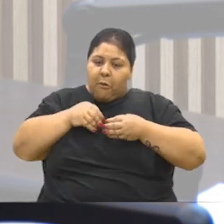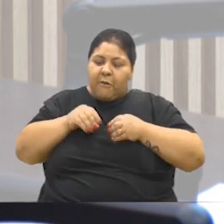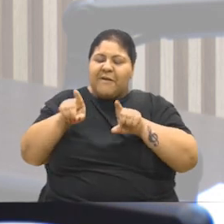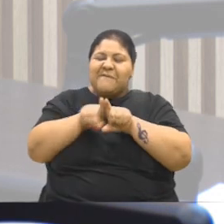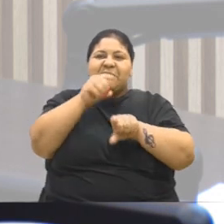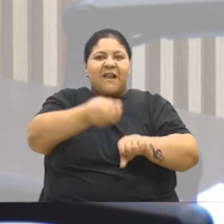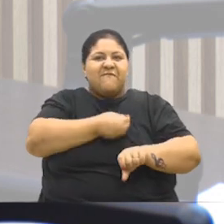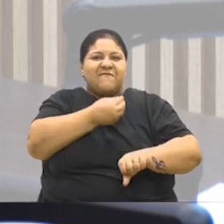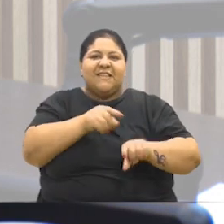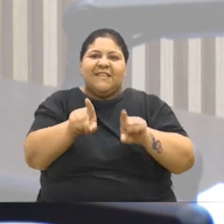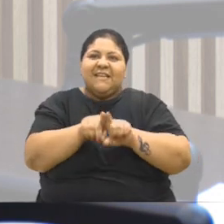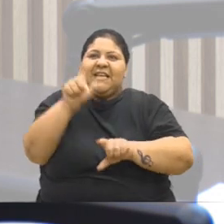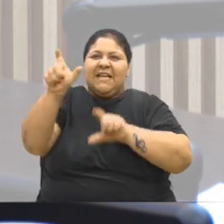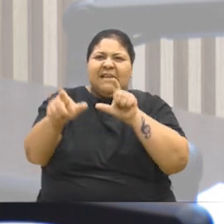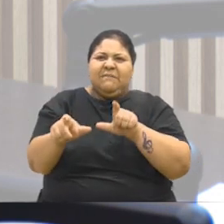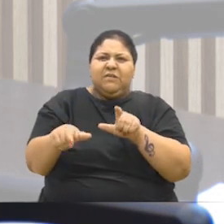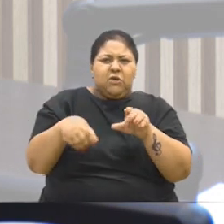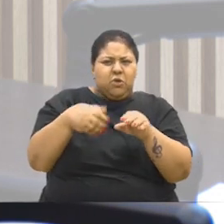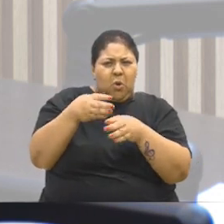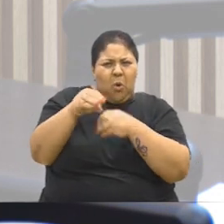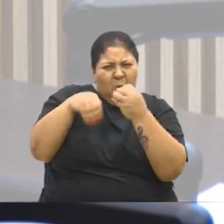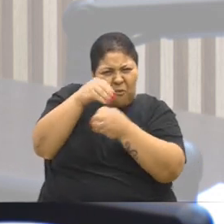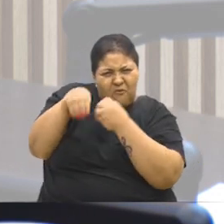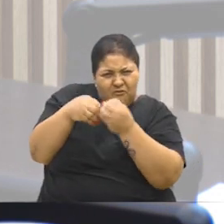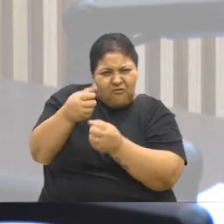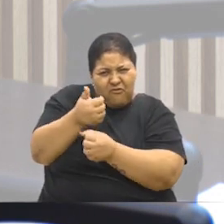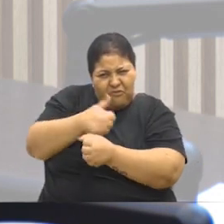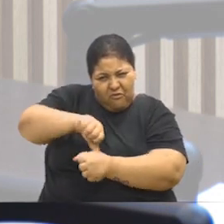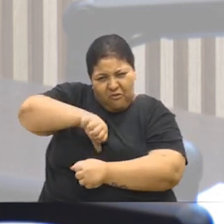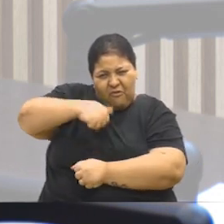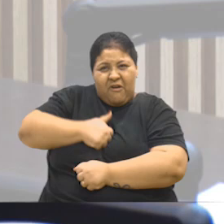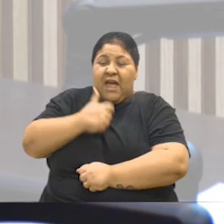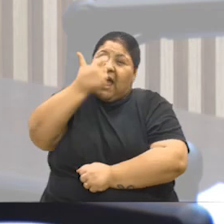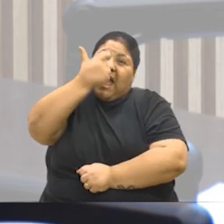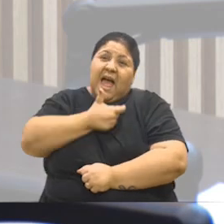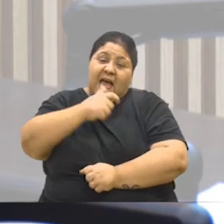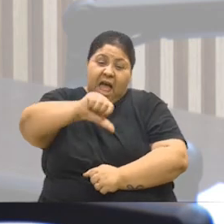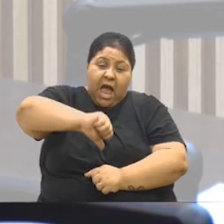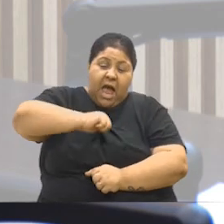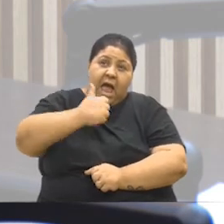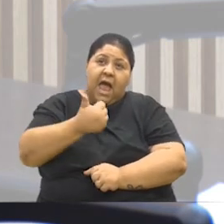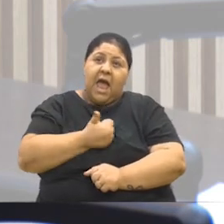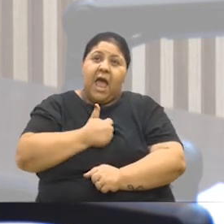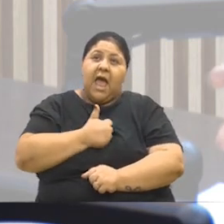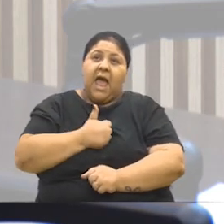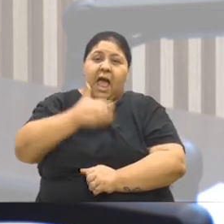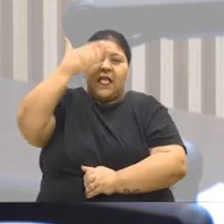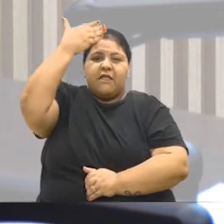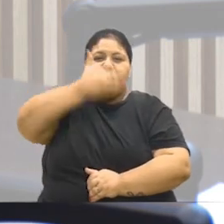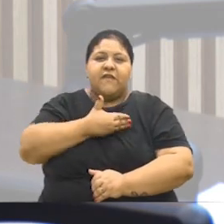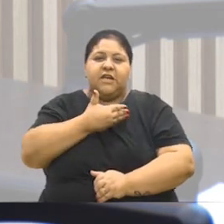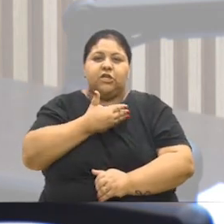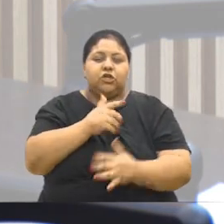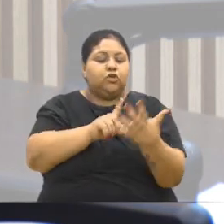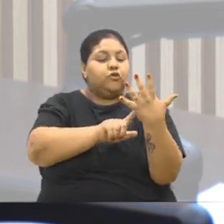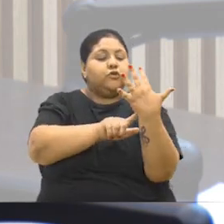sim para a vida. As pessoas confundem muito essa questão da autoestima. As pessoas acham que a autoestima é chegar na frente do